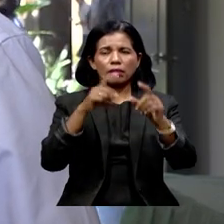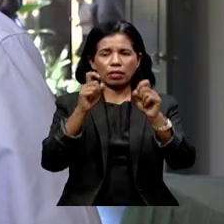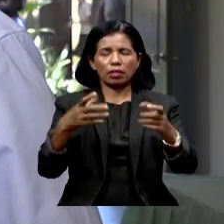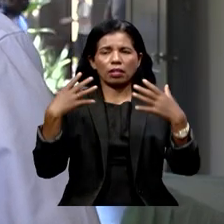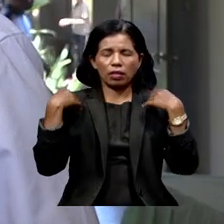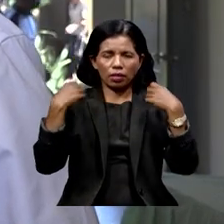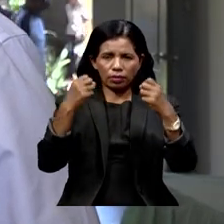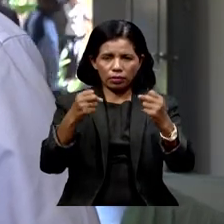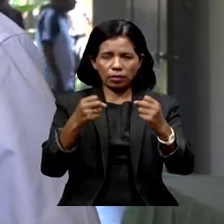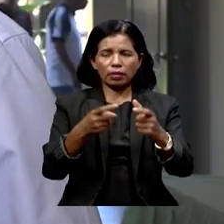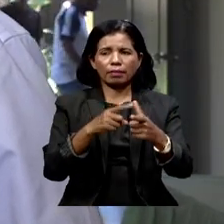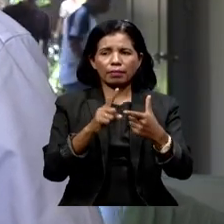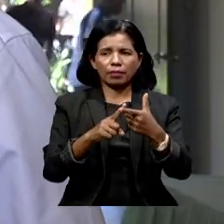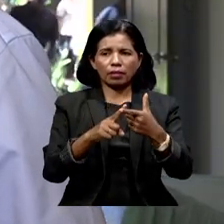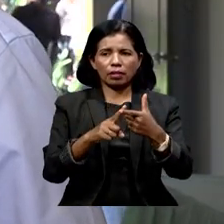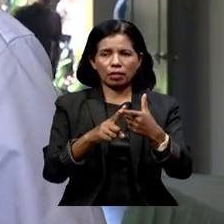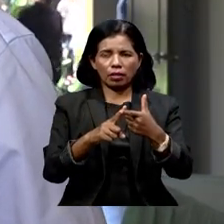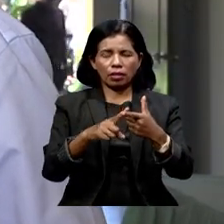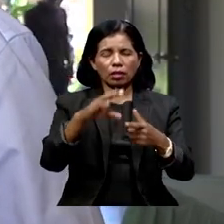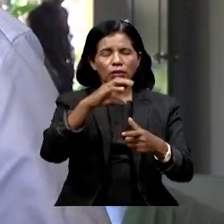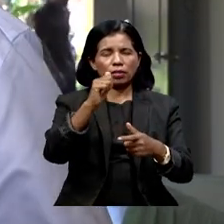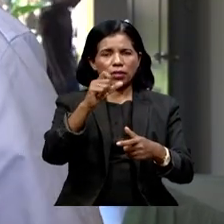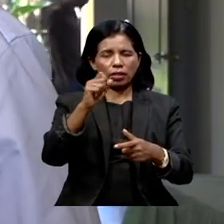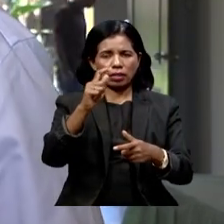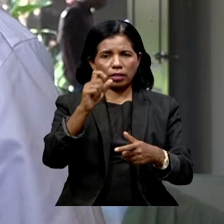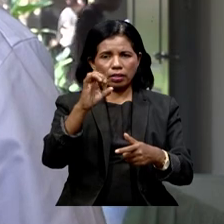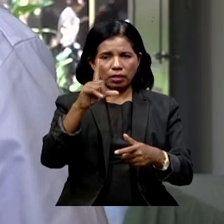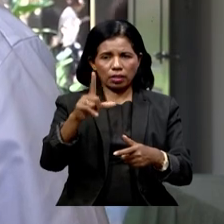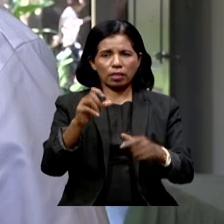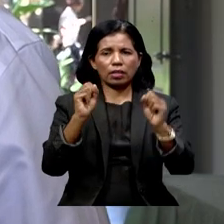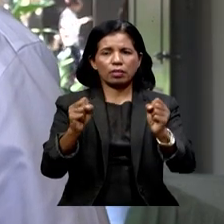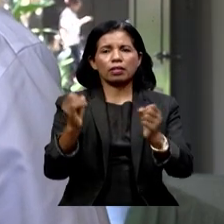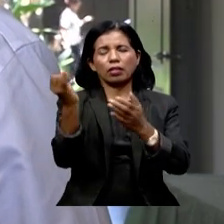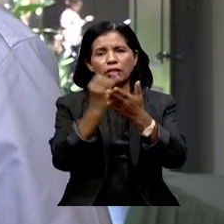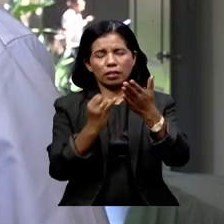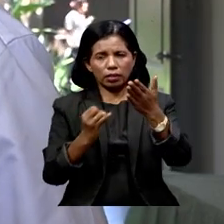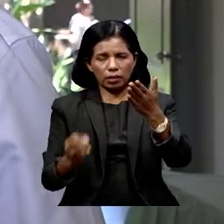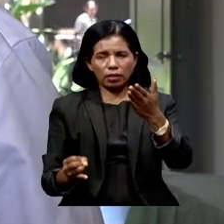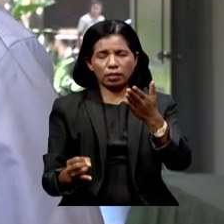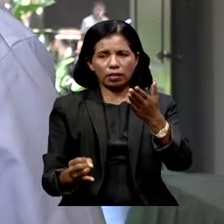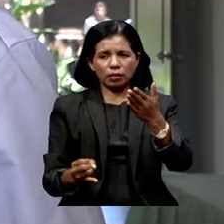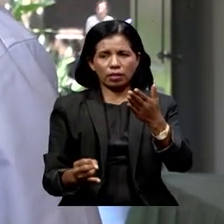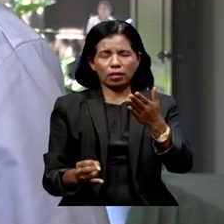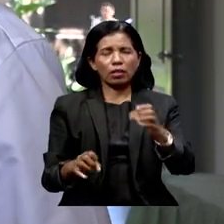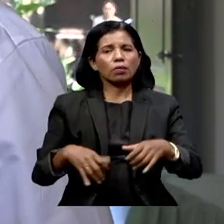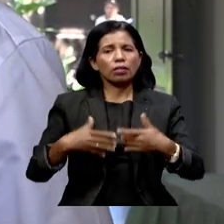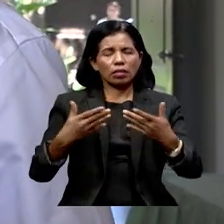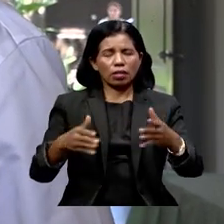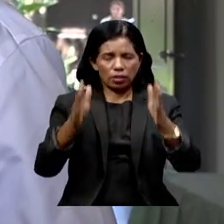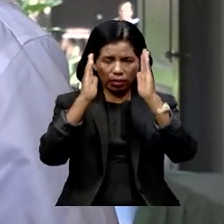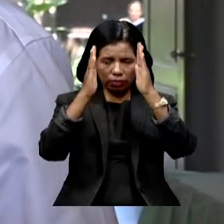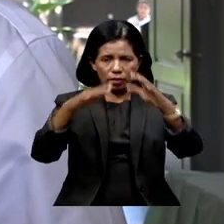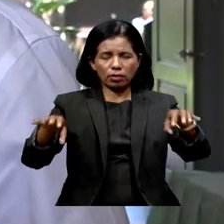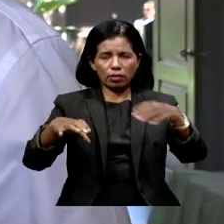força consentir para a tubele desenha, né, meios estratégicos ida, né, bem,